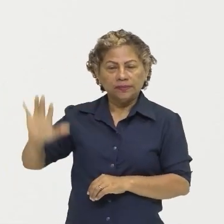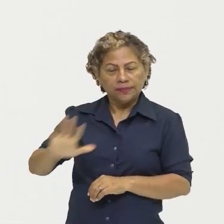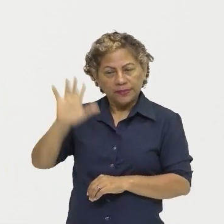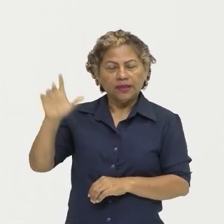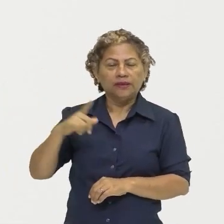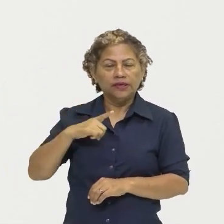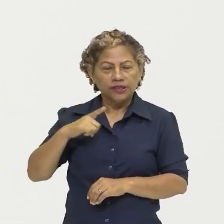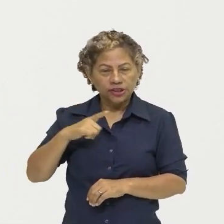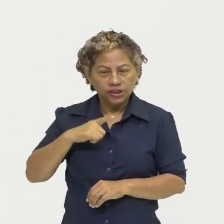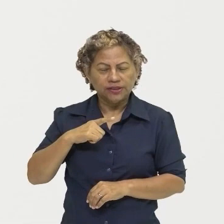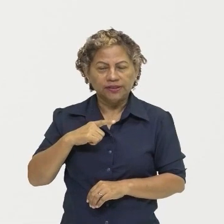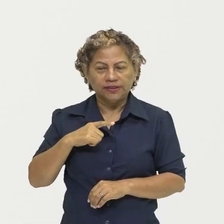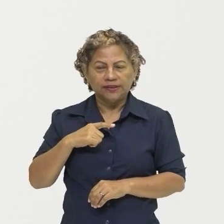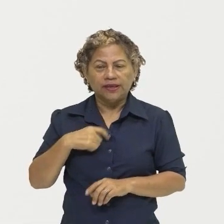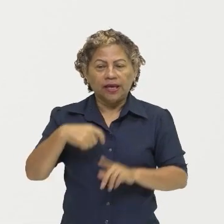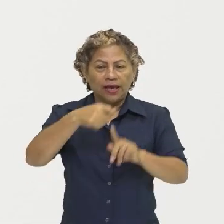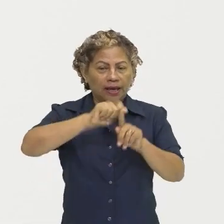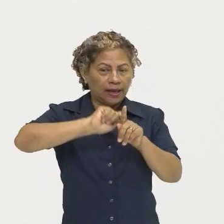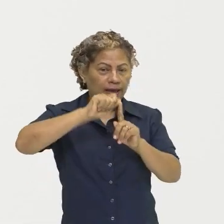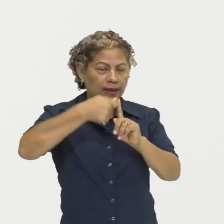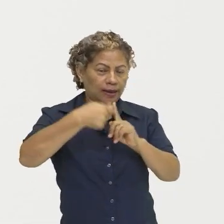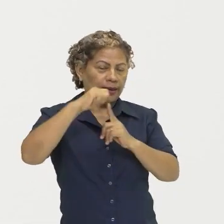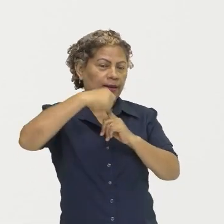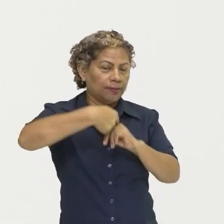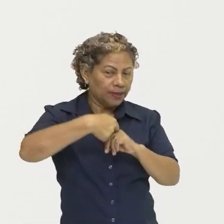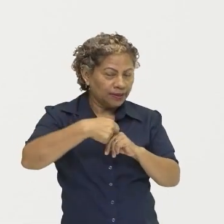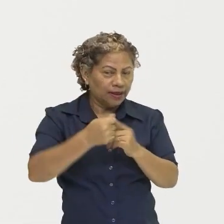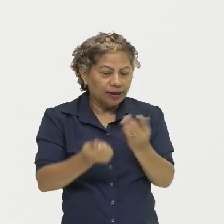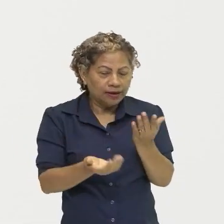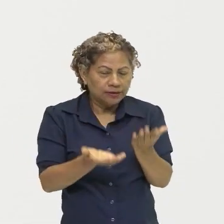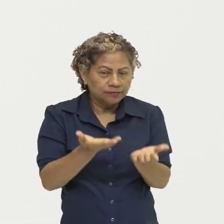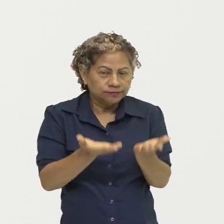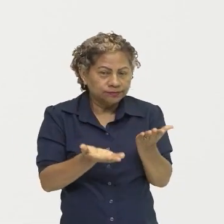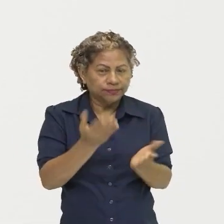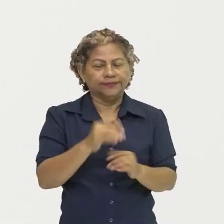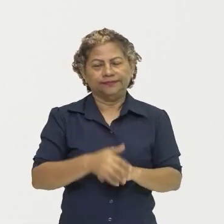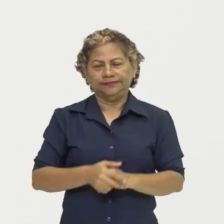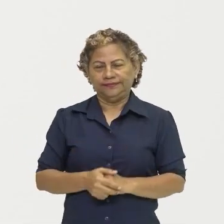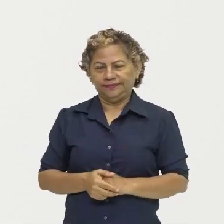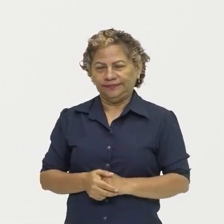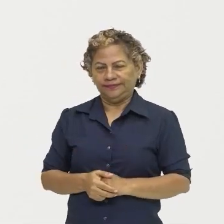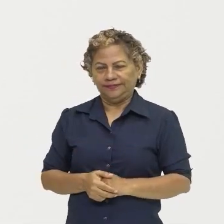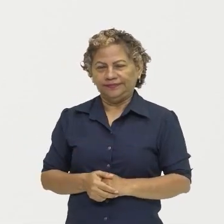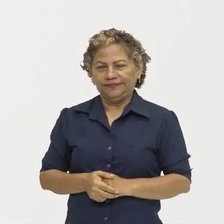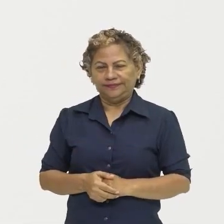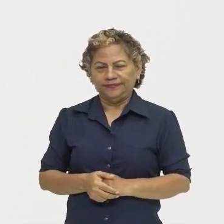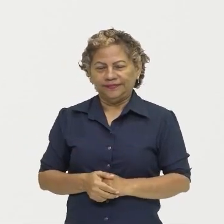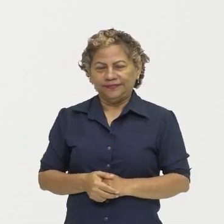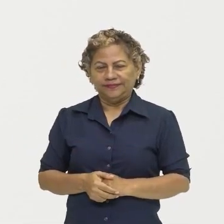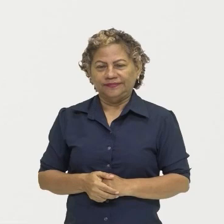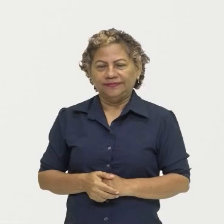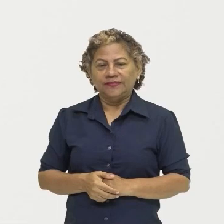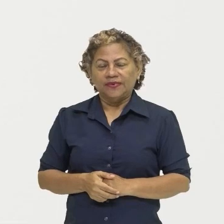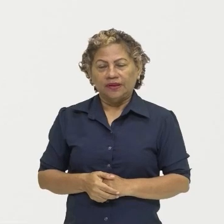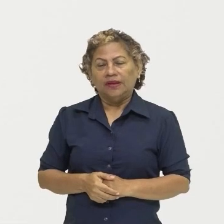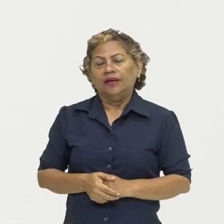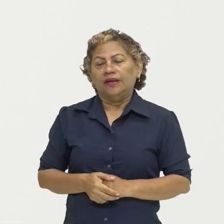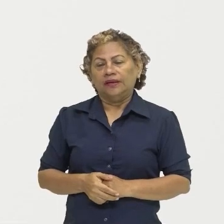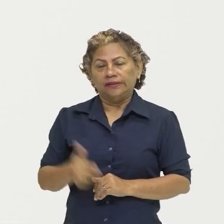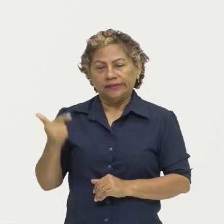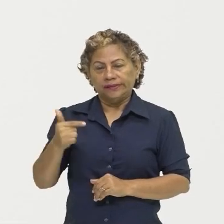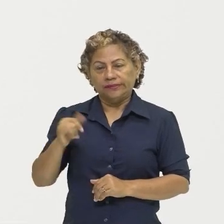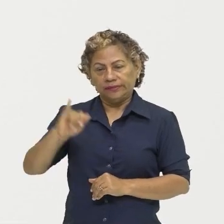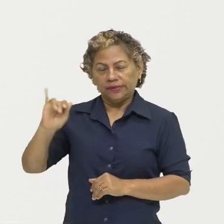E nela você tem o que? Uma grandeza. E temos aqui na outra imagem um